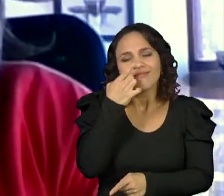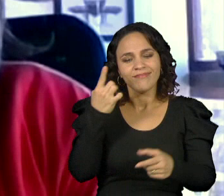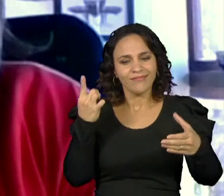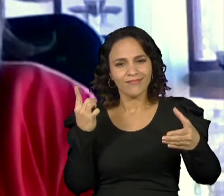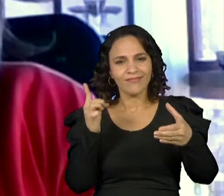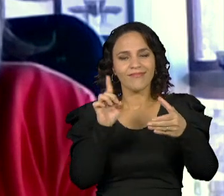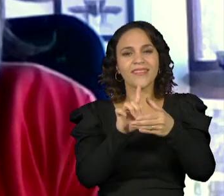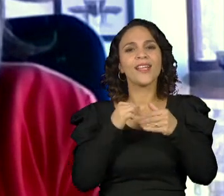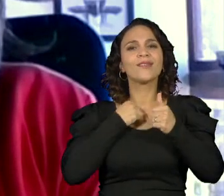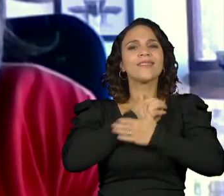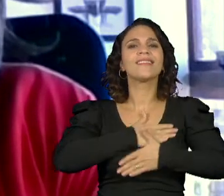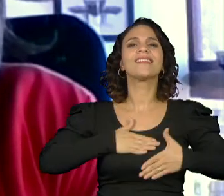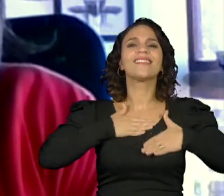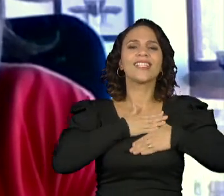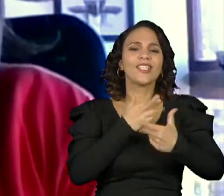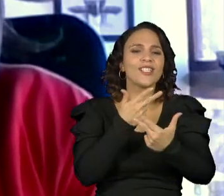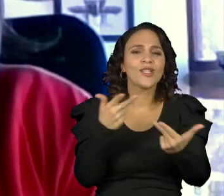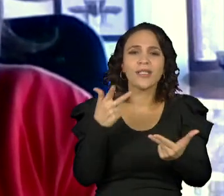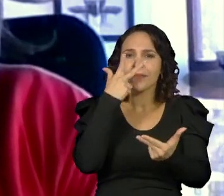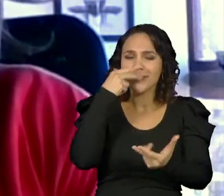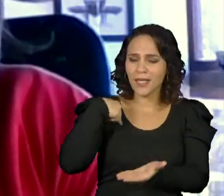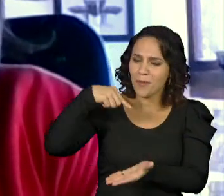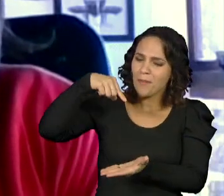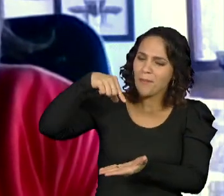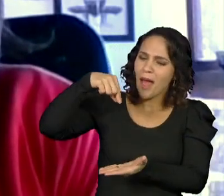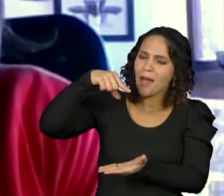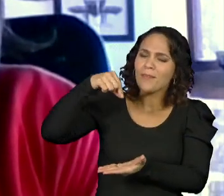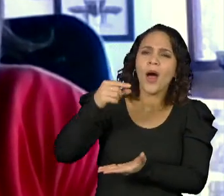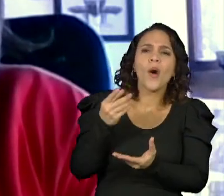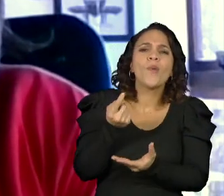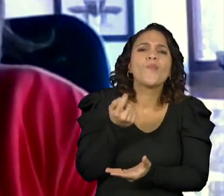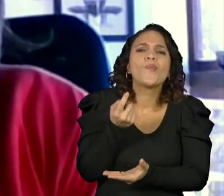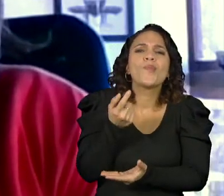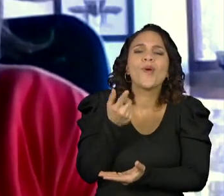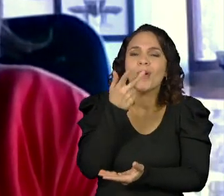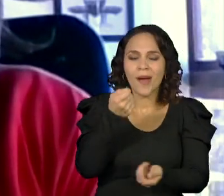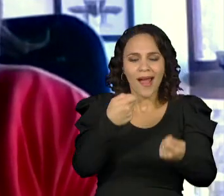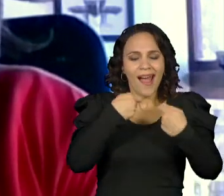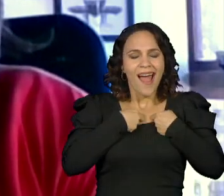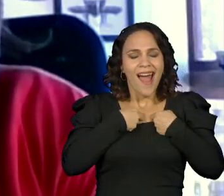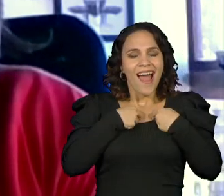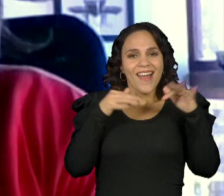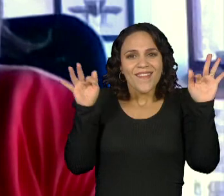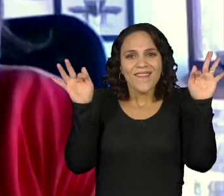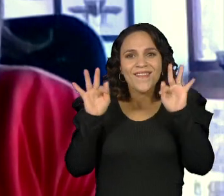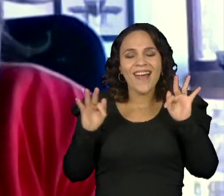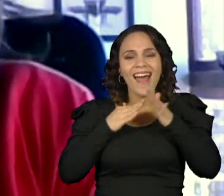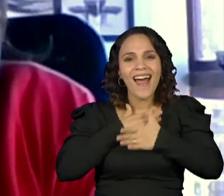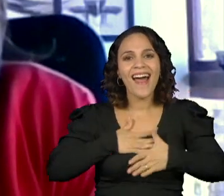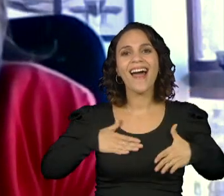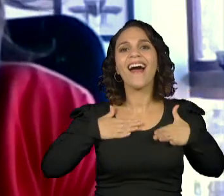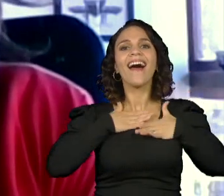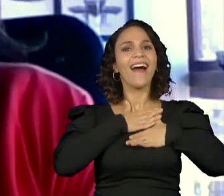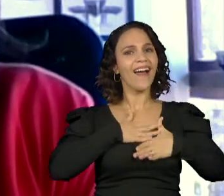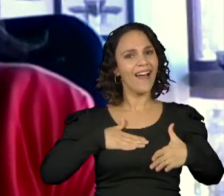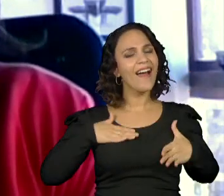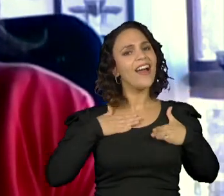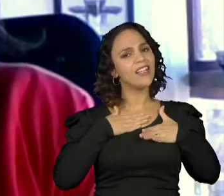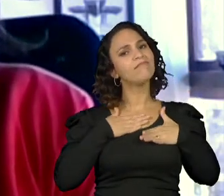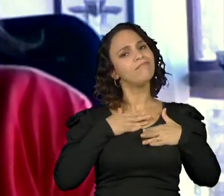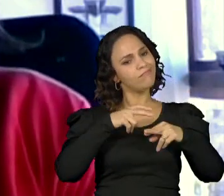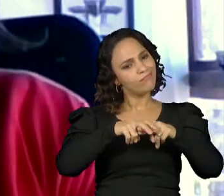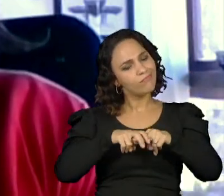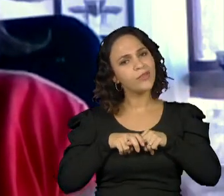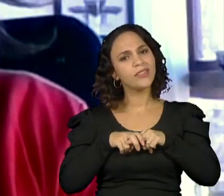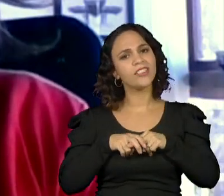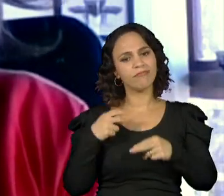me satisfaço com pequenas gotinhas, doses homeopáticas de felicidade, já me dão essa sensação de que é para isso que a existência